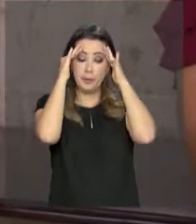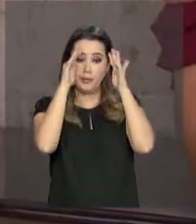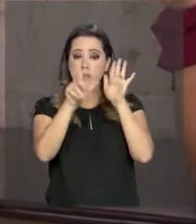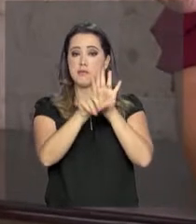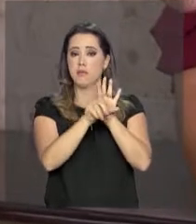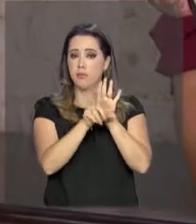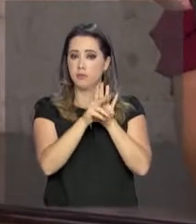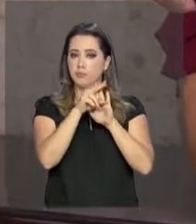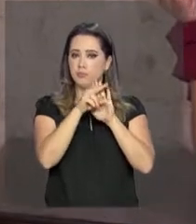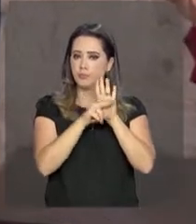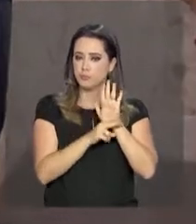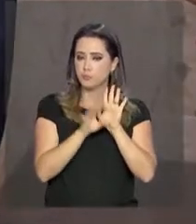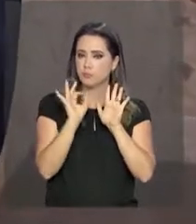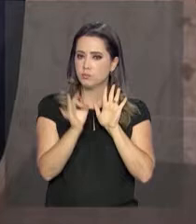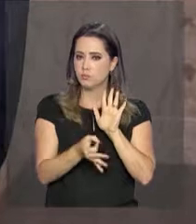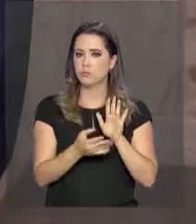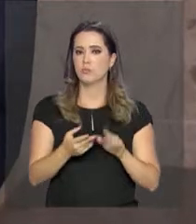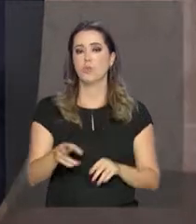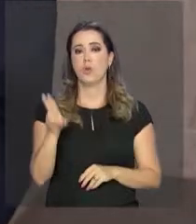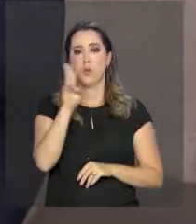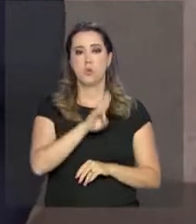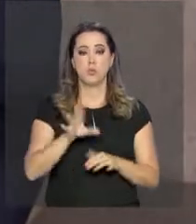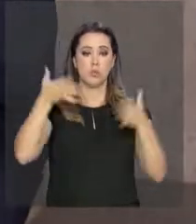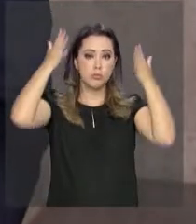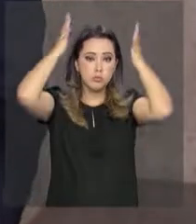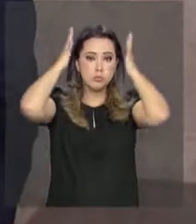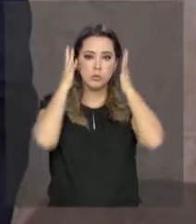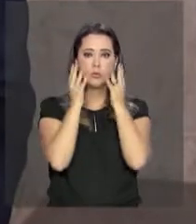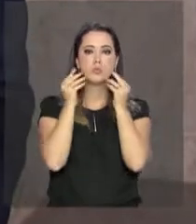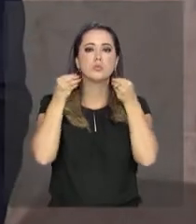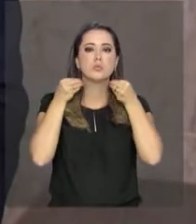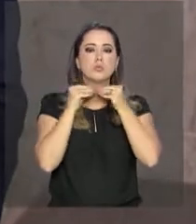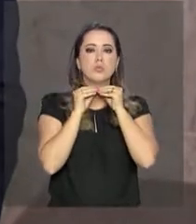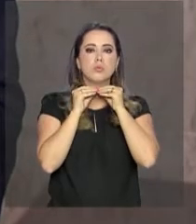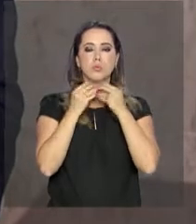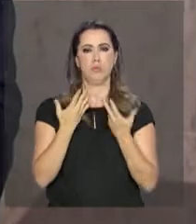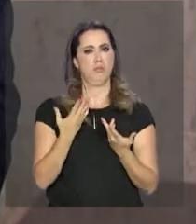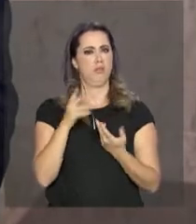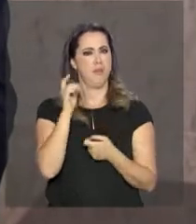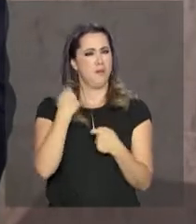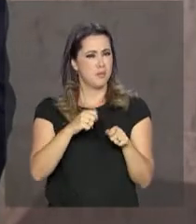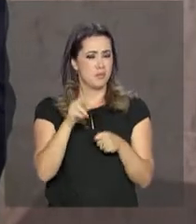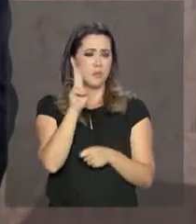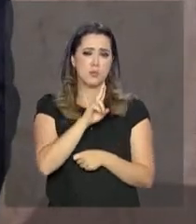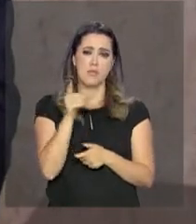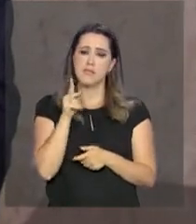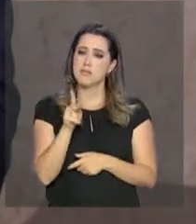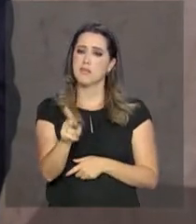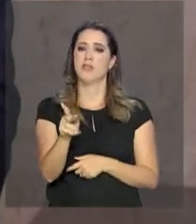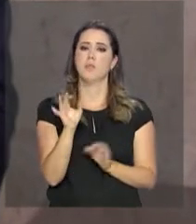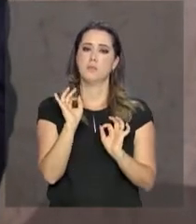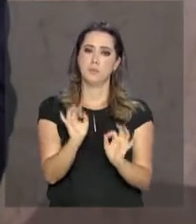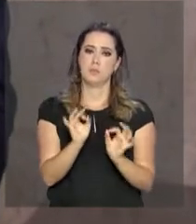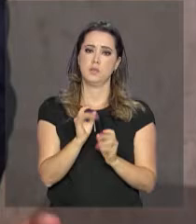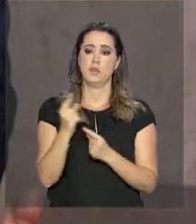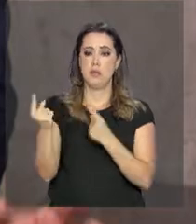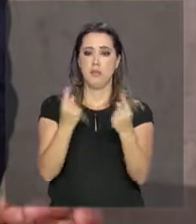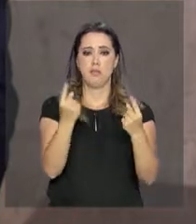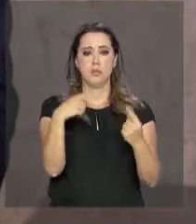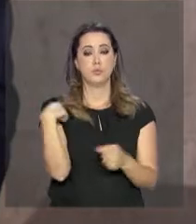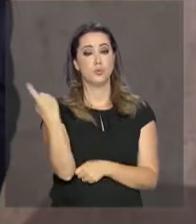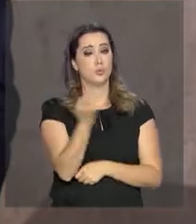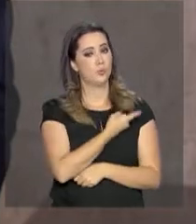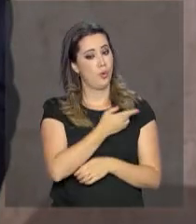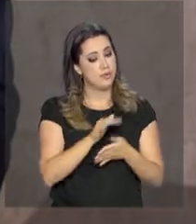trânsito é o usar o capacete eu acho que cada coisa né como como essa se cada um de nós